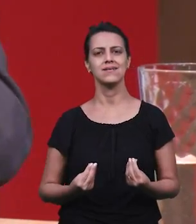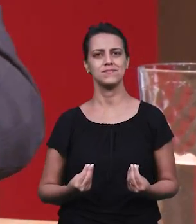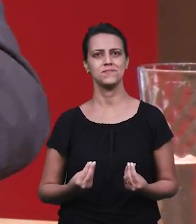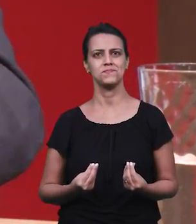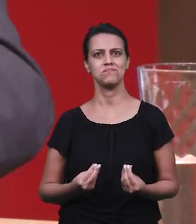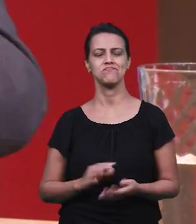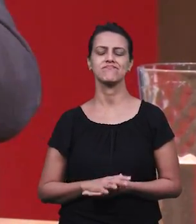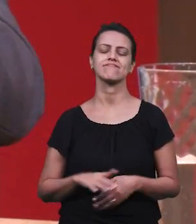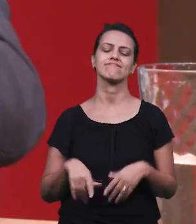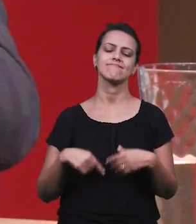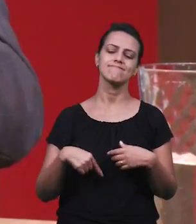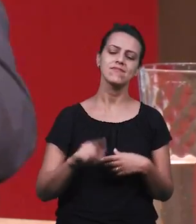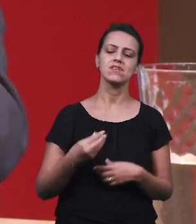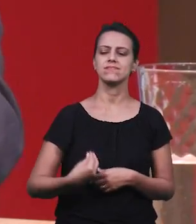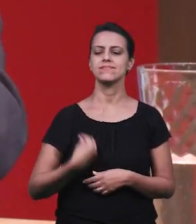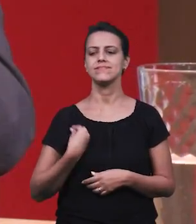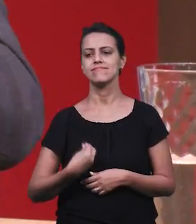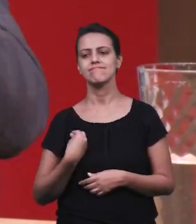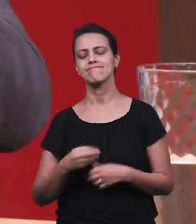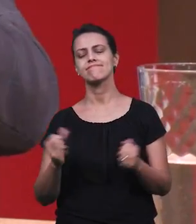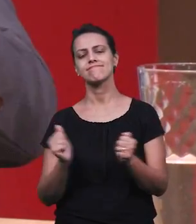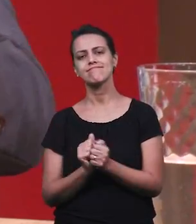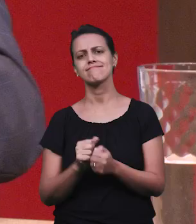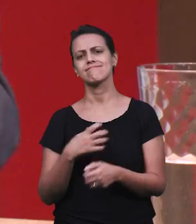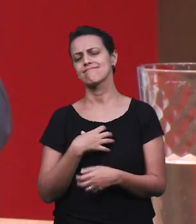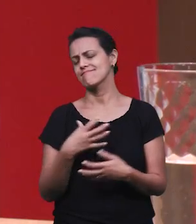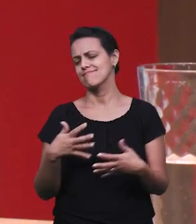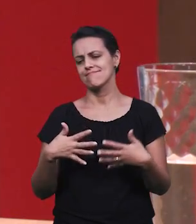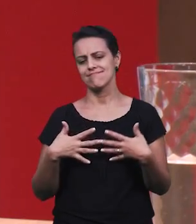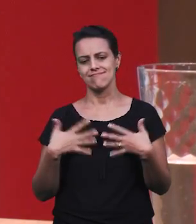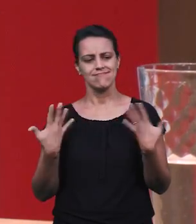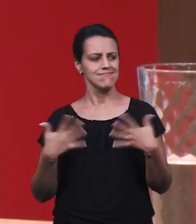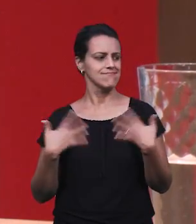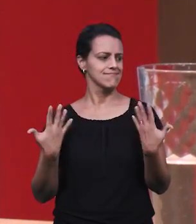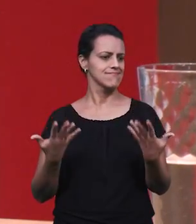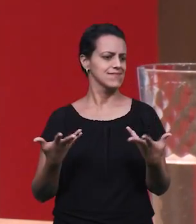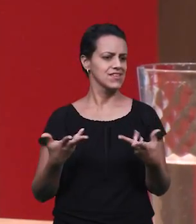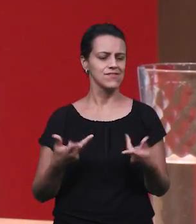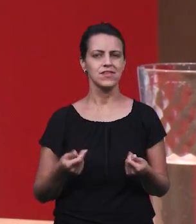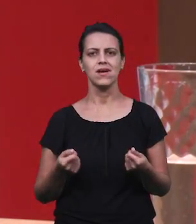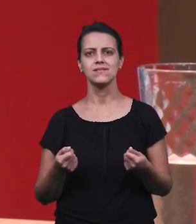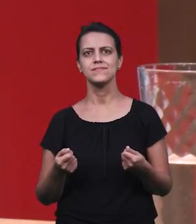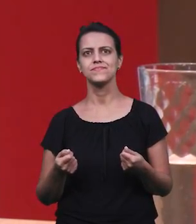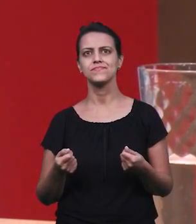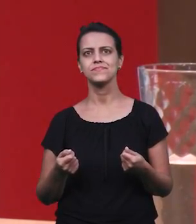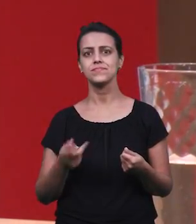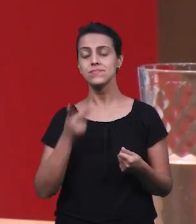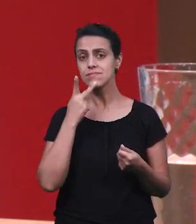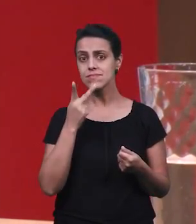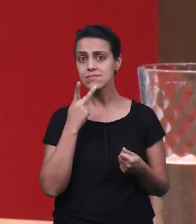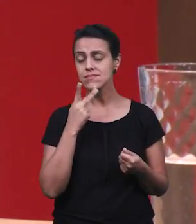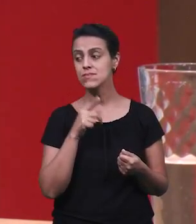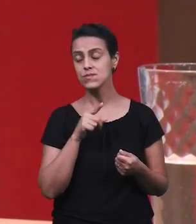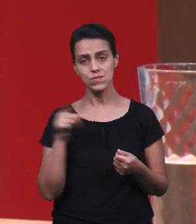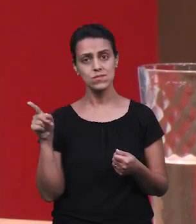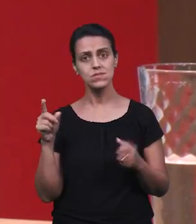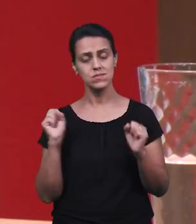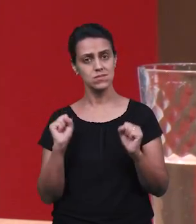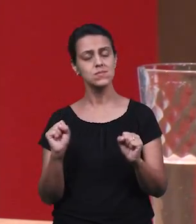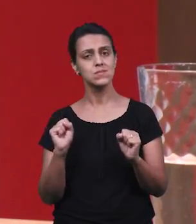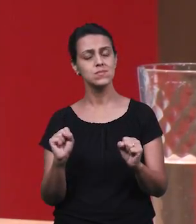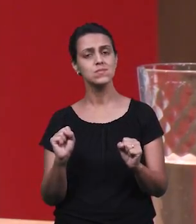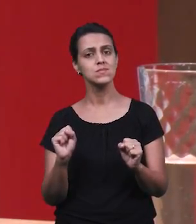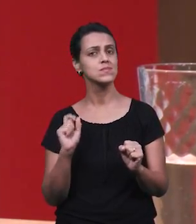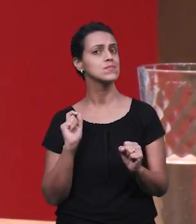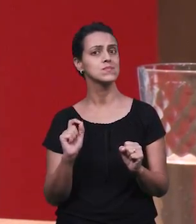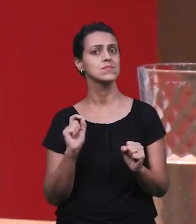Aí, tal, participou ali conosco, mas ficou maravilhado e tal. Vocês podiam fazer, então,